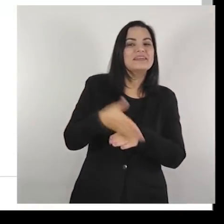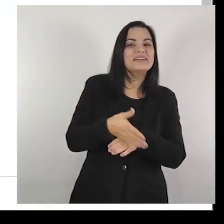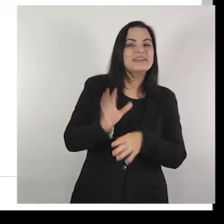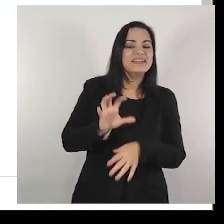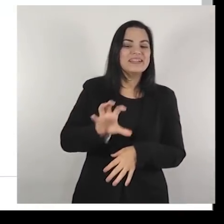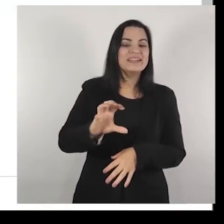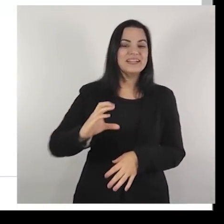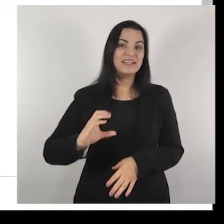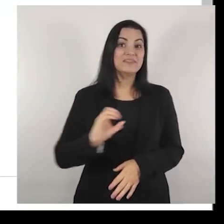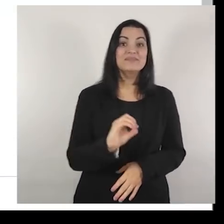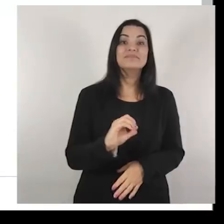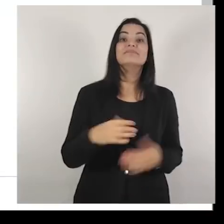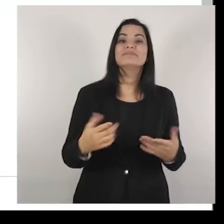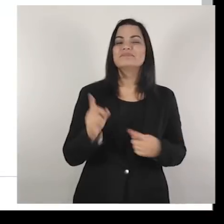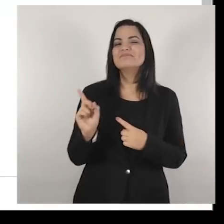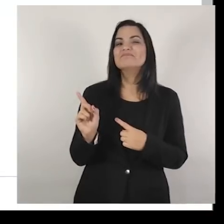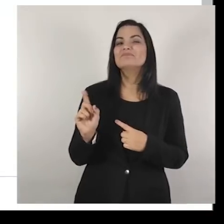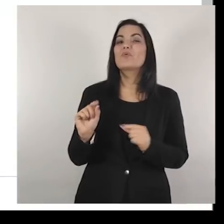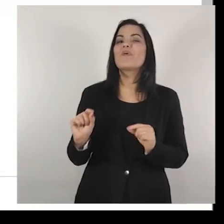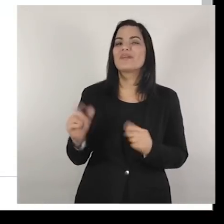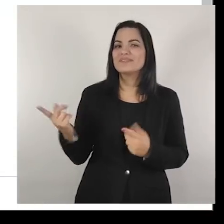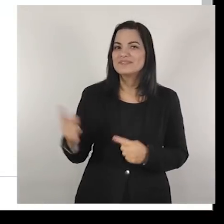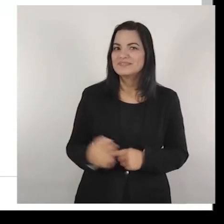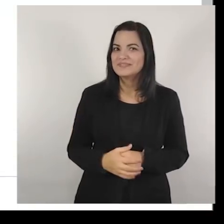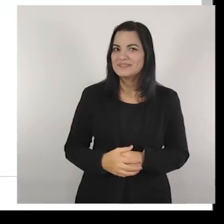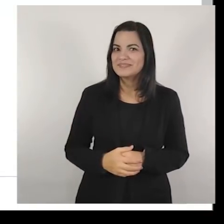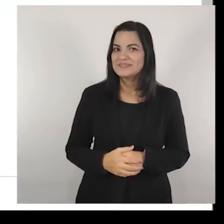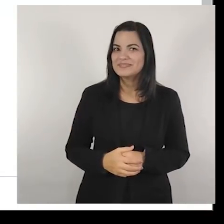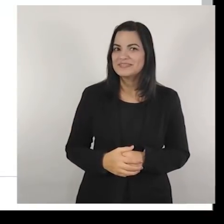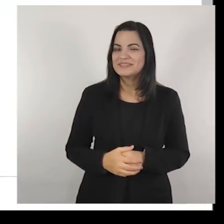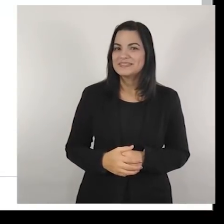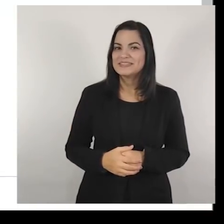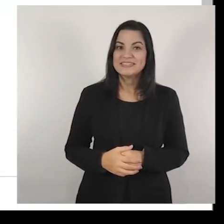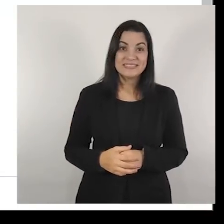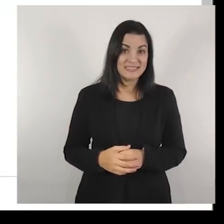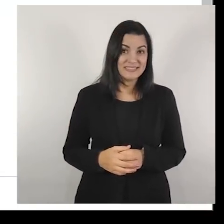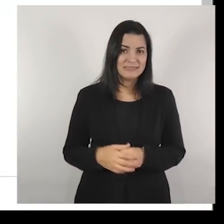aí da região Centro-Oeste. Qual é?